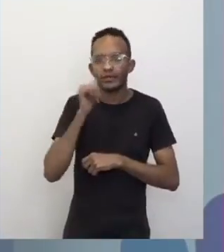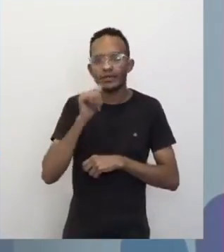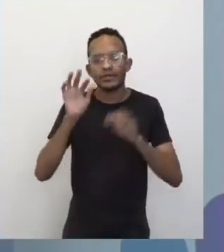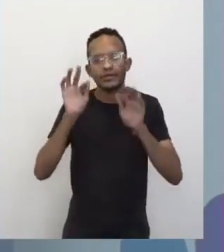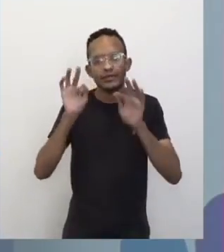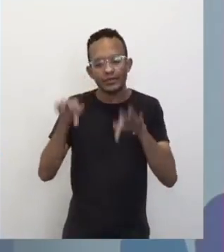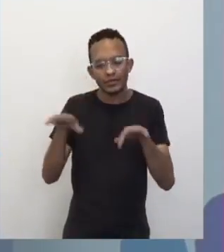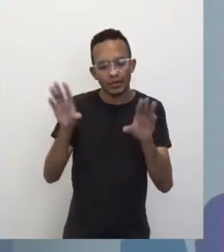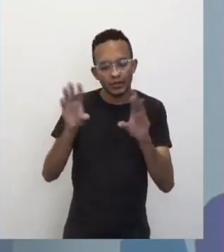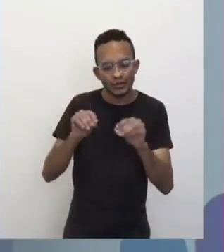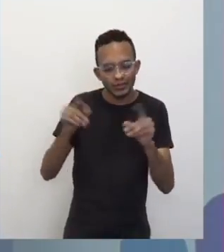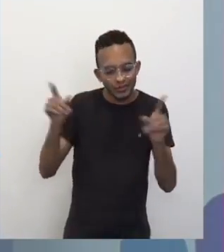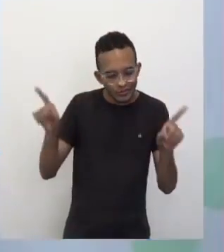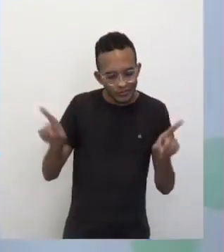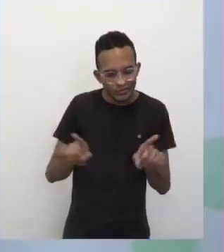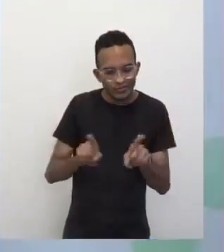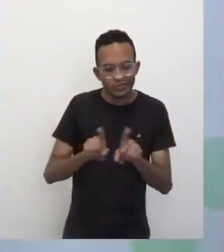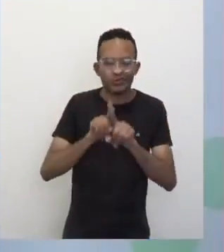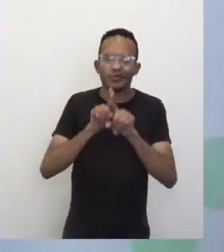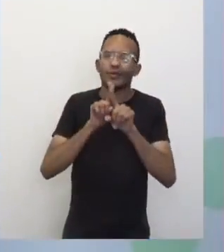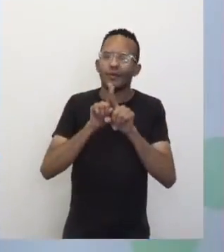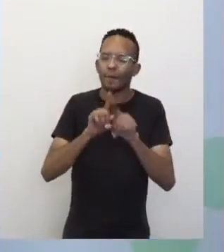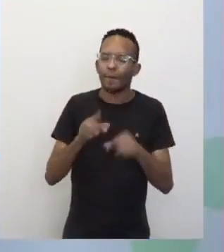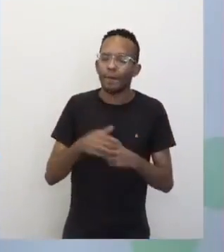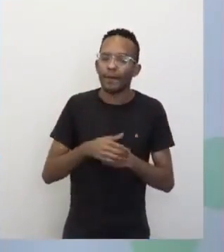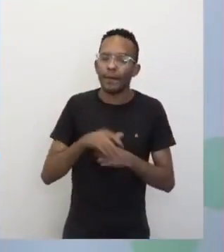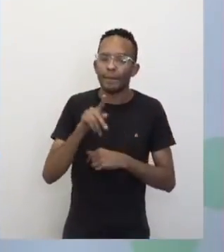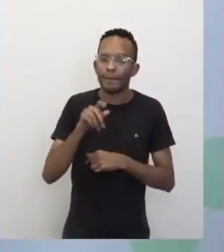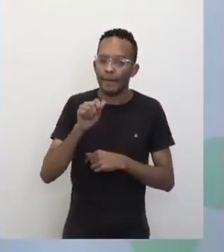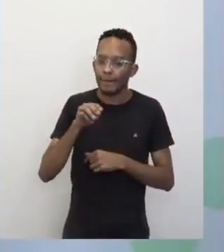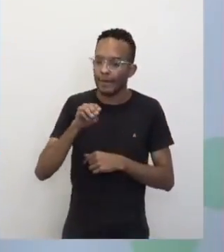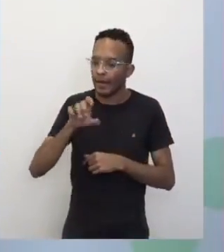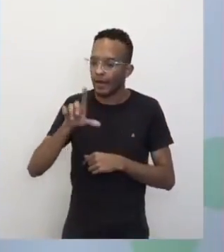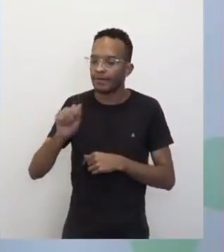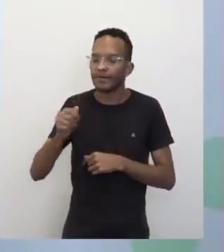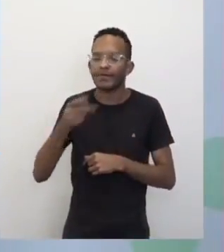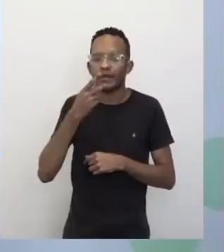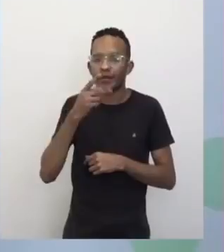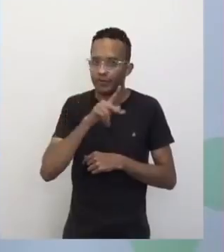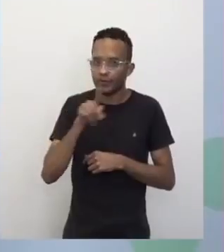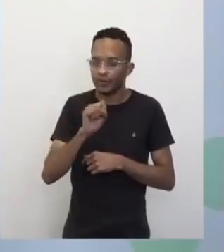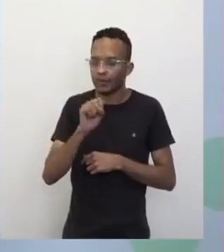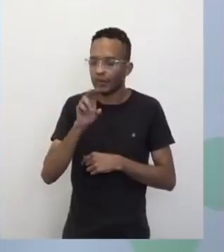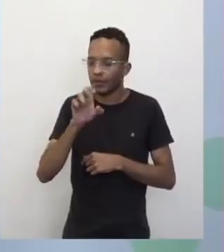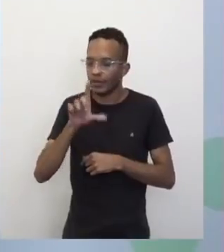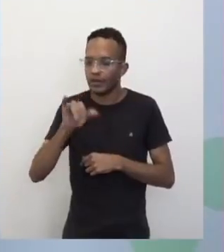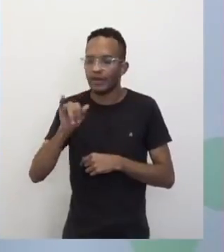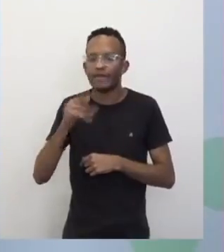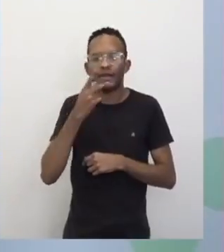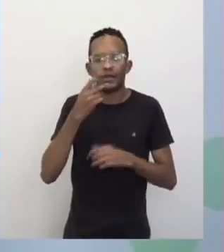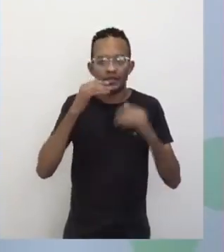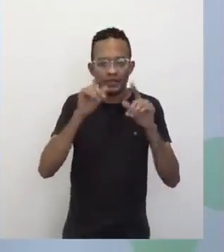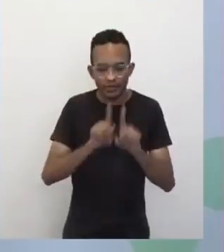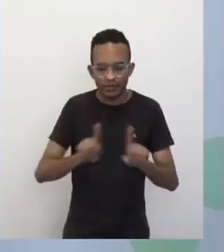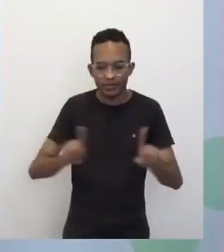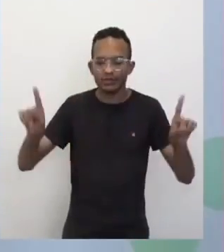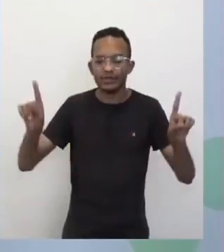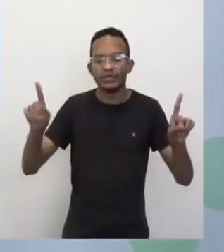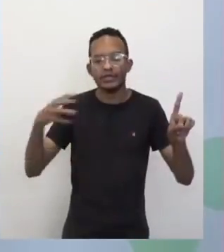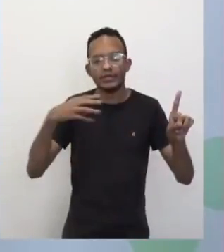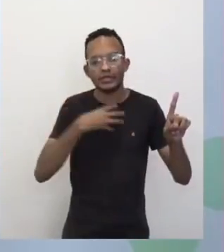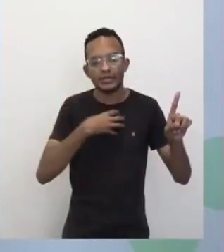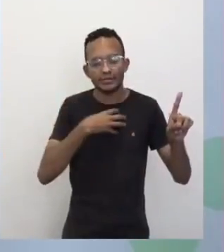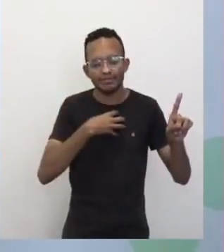de uma noite juntos. Olha, foi a Pamela, a professora Sueli, manda a resposta da Pamela dizendo: a minha aluna disse que a separação deixará o sentimento